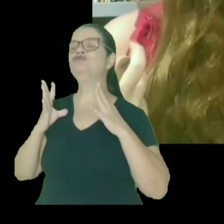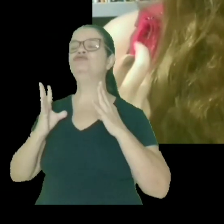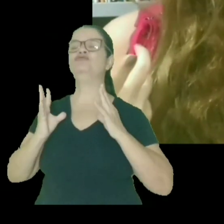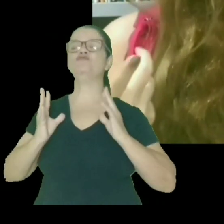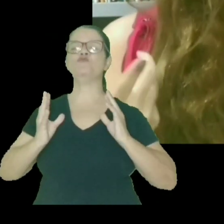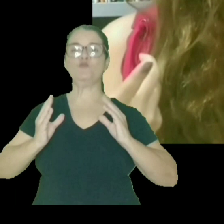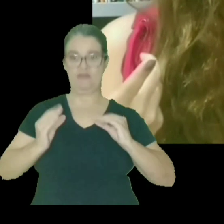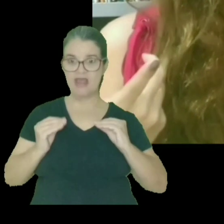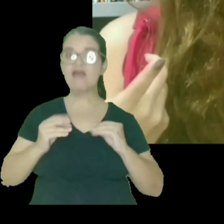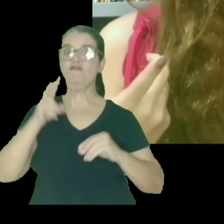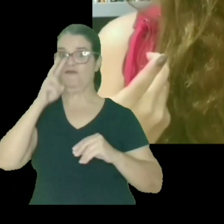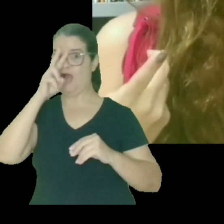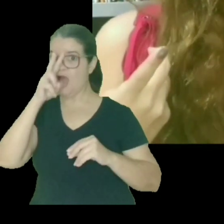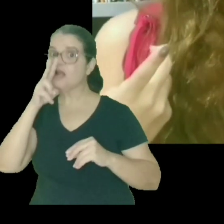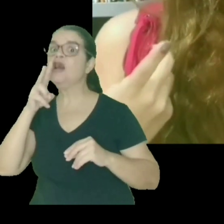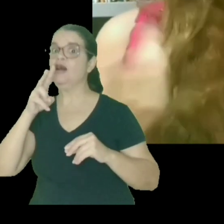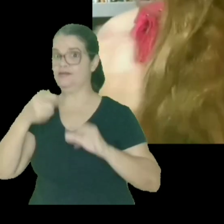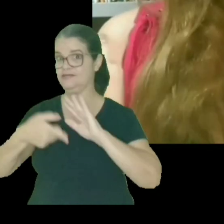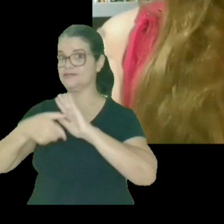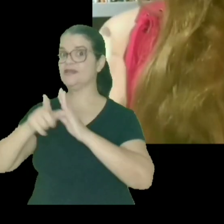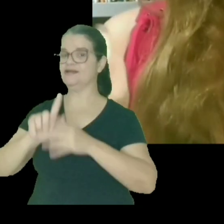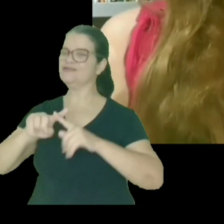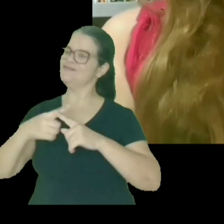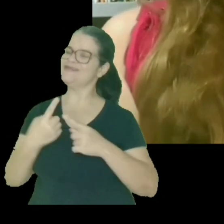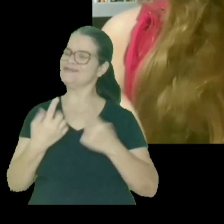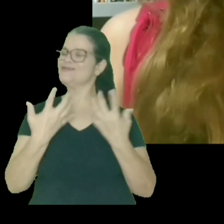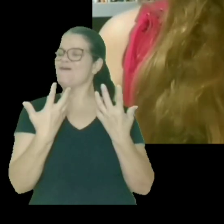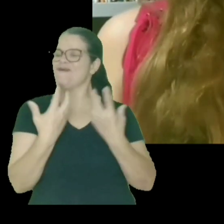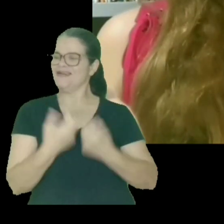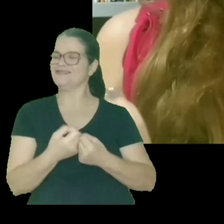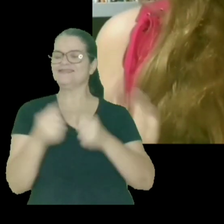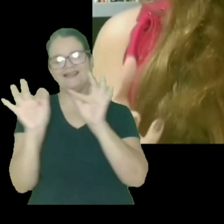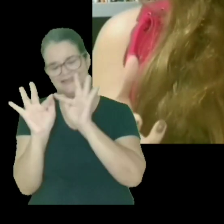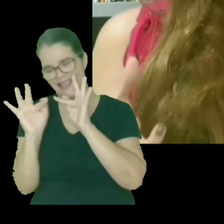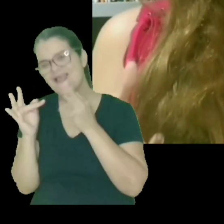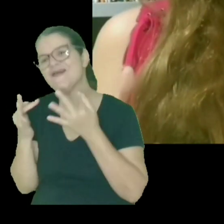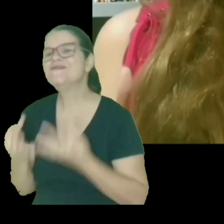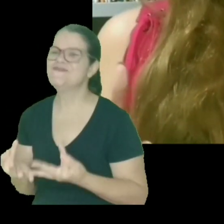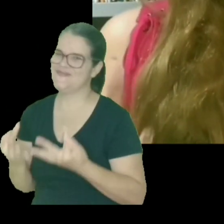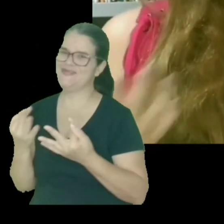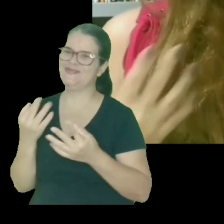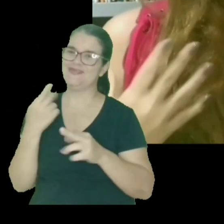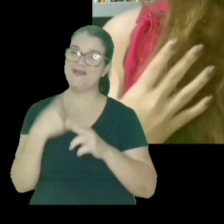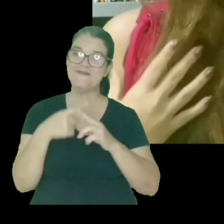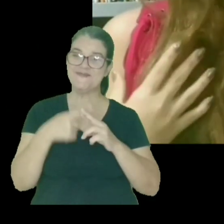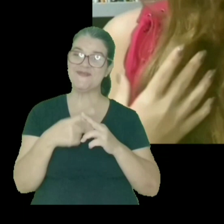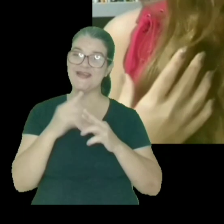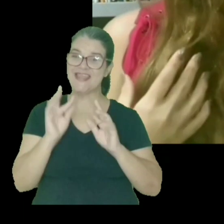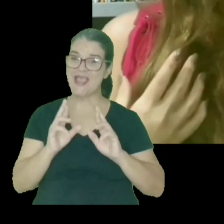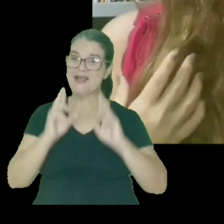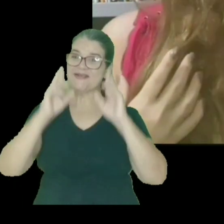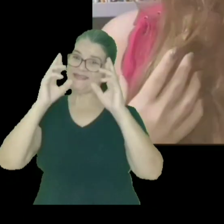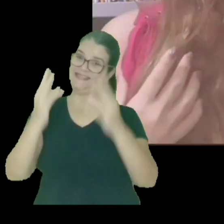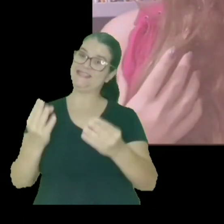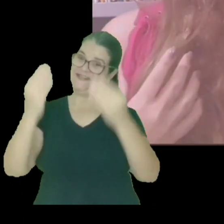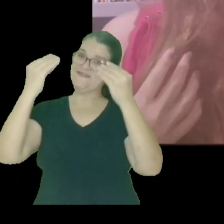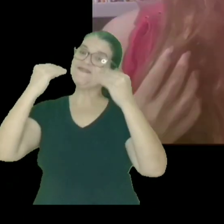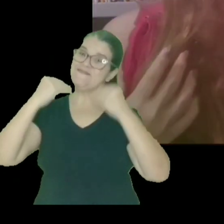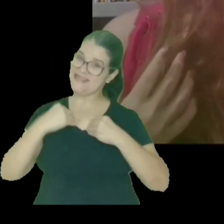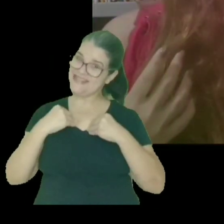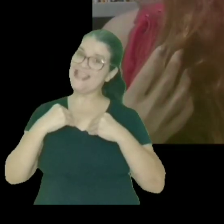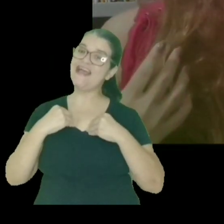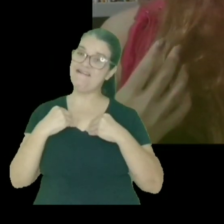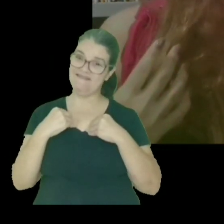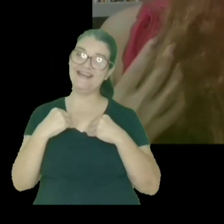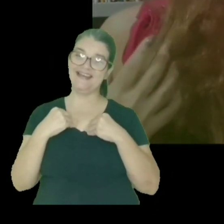sempre fora feroz e aceitei, humilde, o que o destino me dava de esmola.